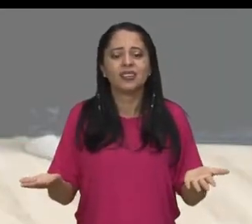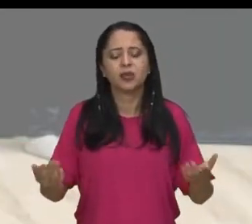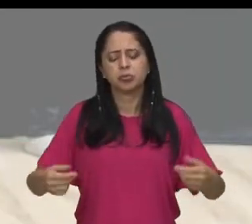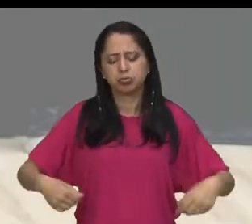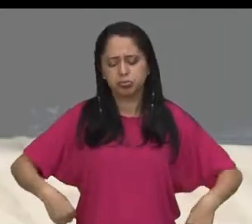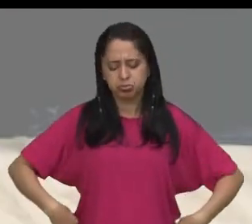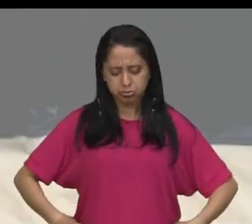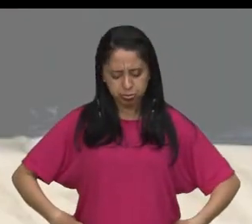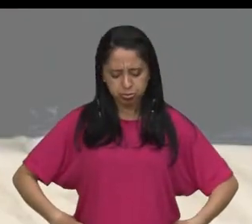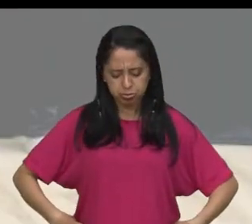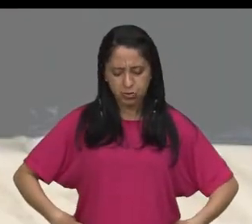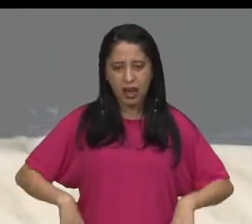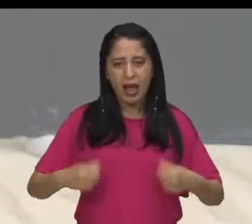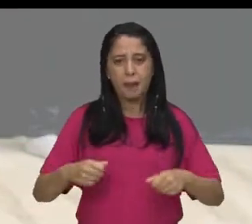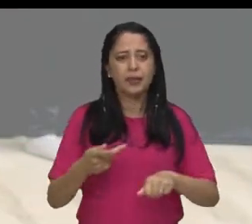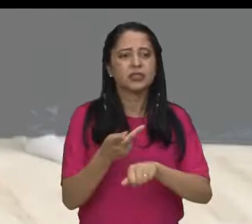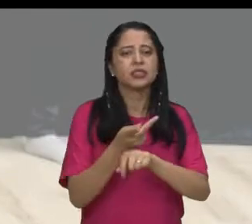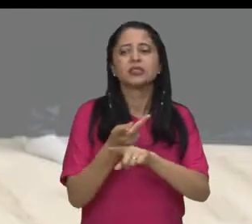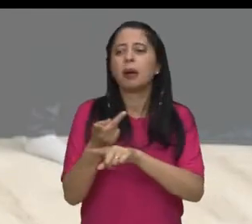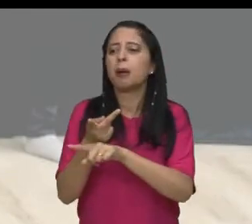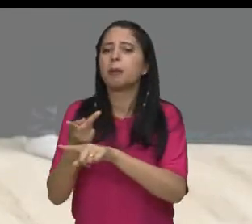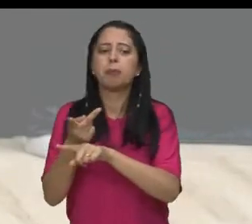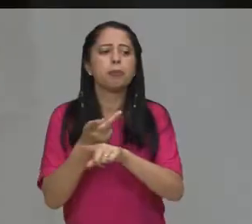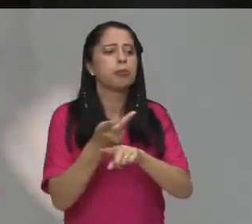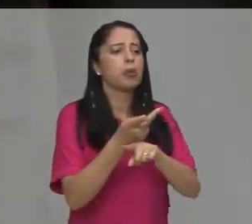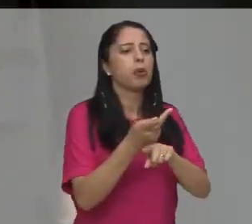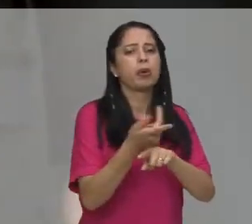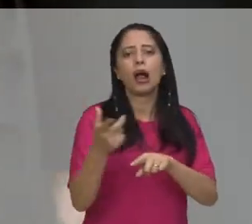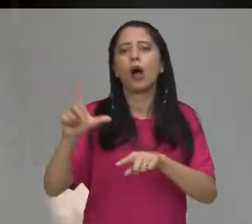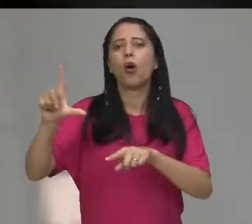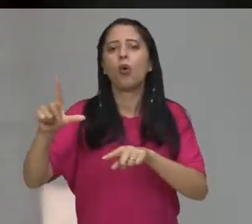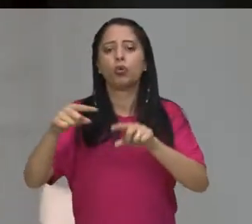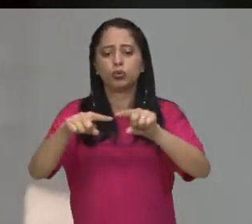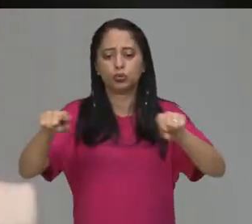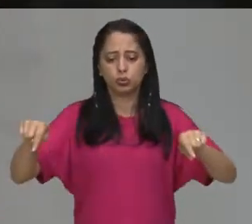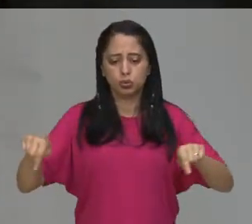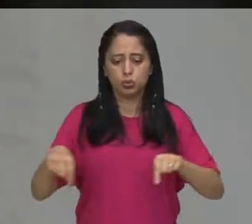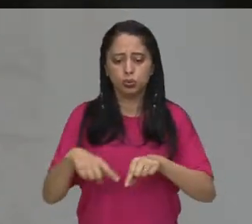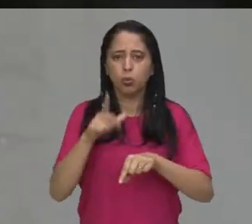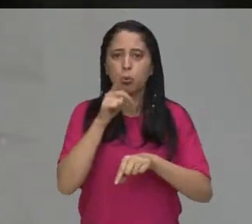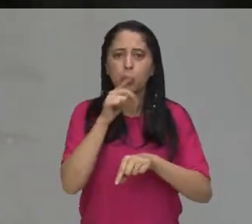Poxa, vamos ter que procurar um outro lugar para morar.